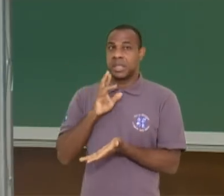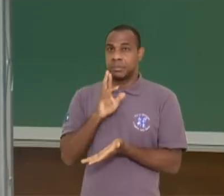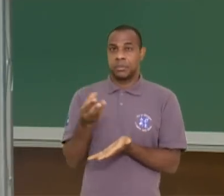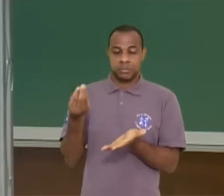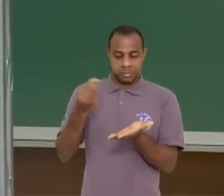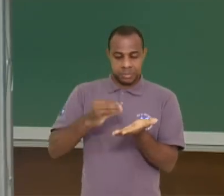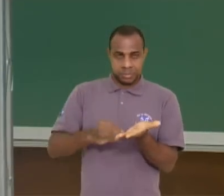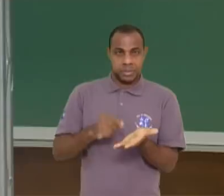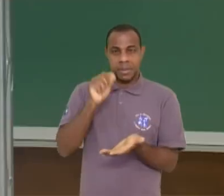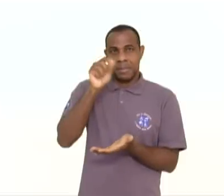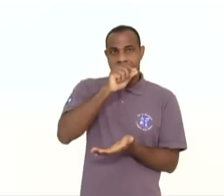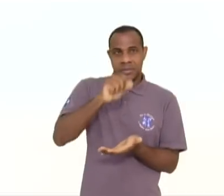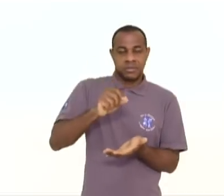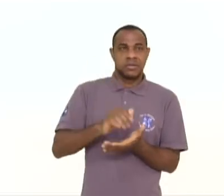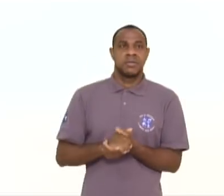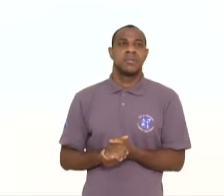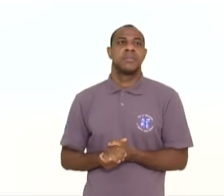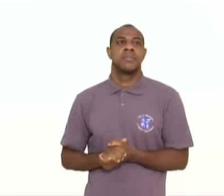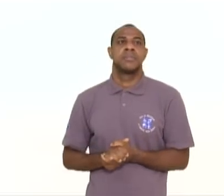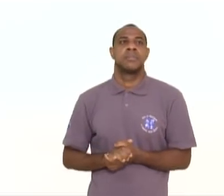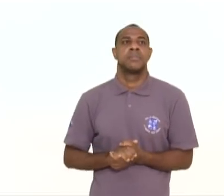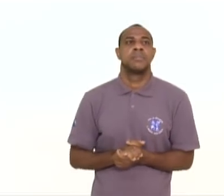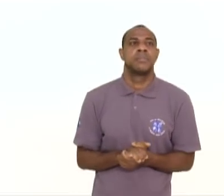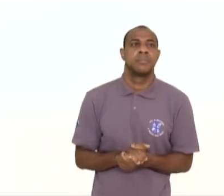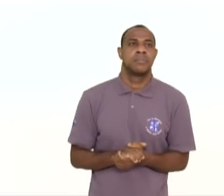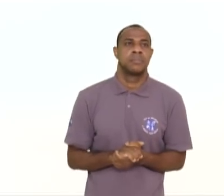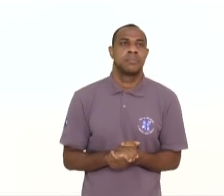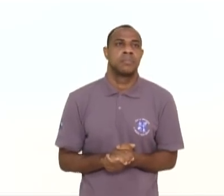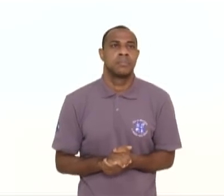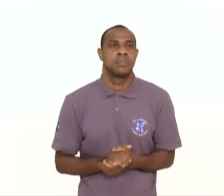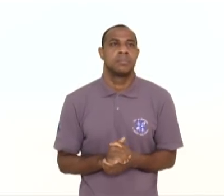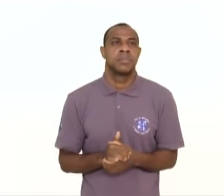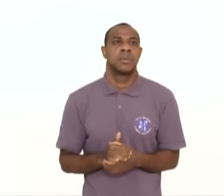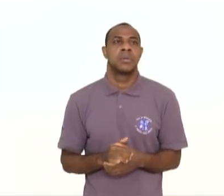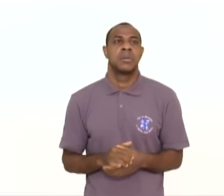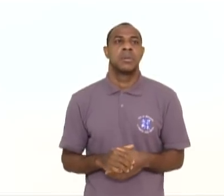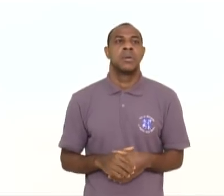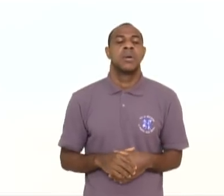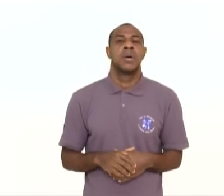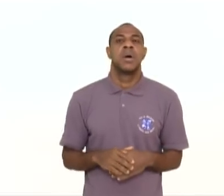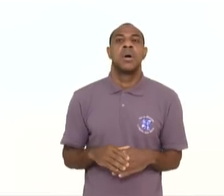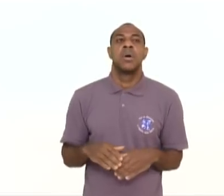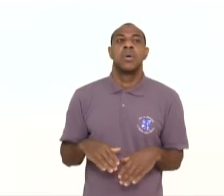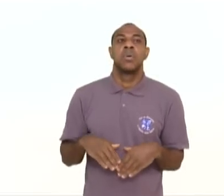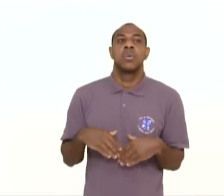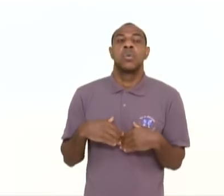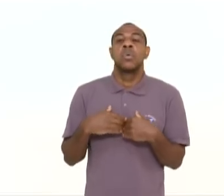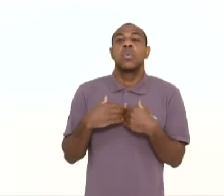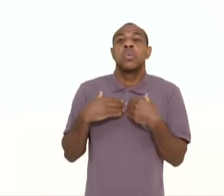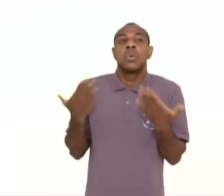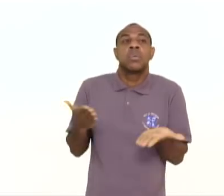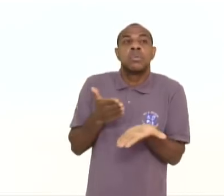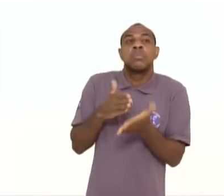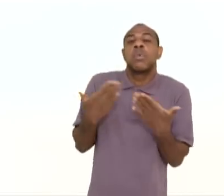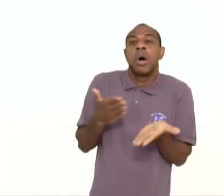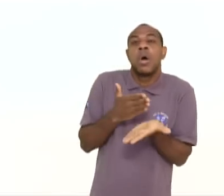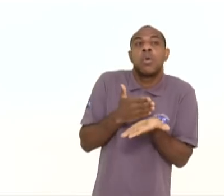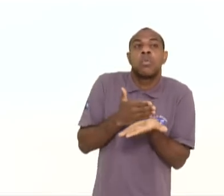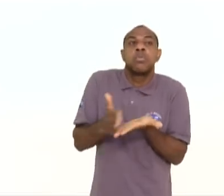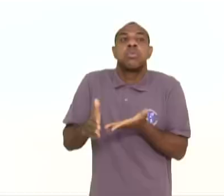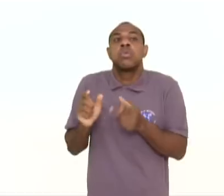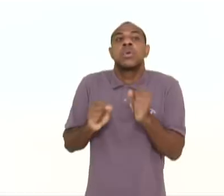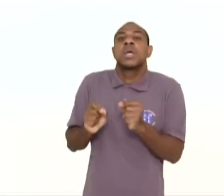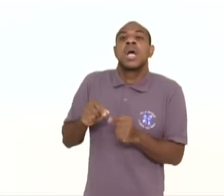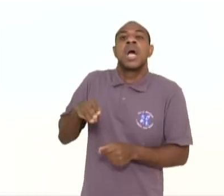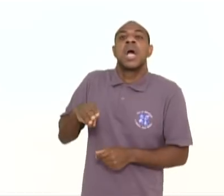marca um X, interage no aplicativo. Temos o que aqui? Uma atividade objetiva. Qual é a origem da mímica? Então,